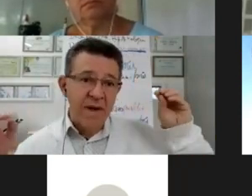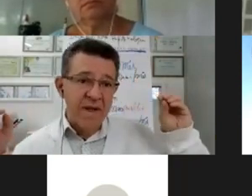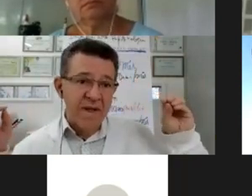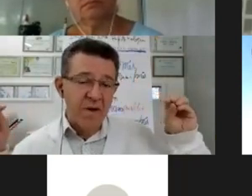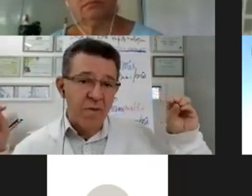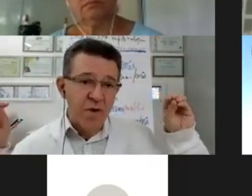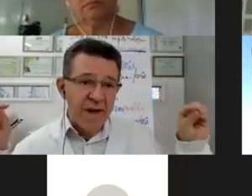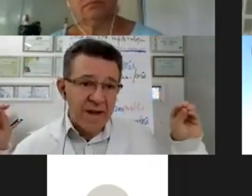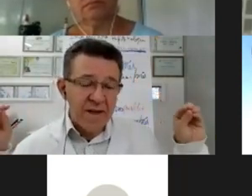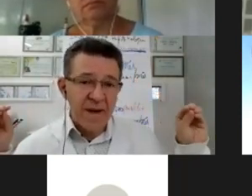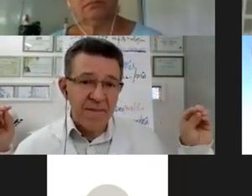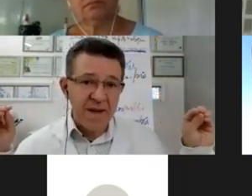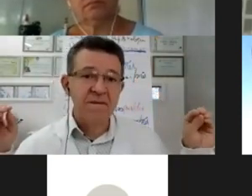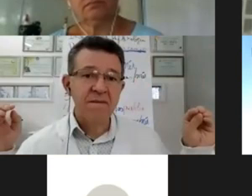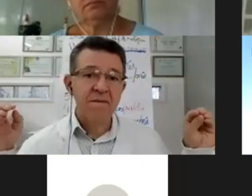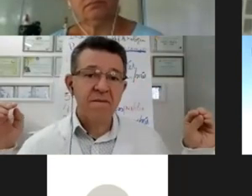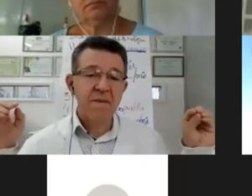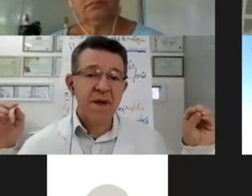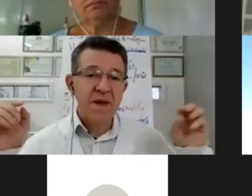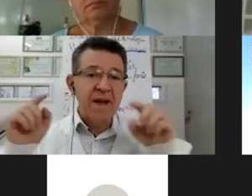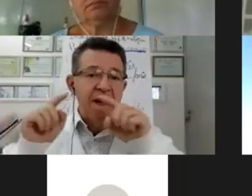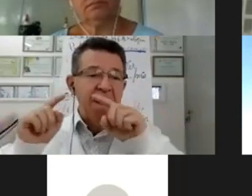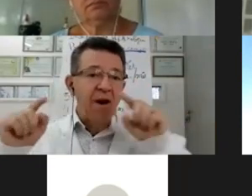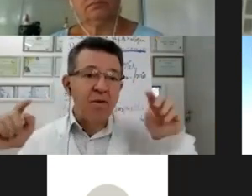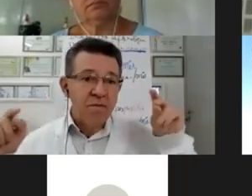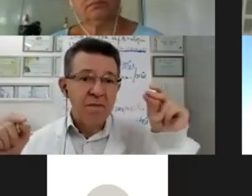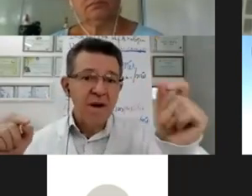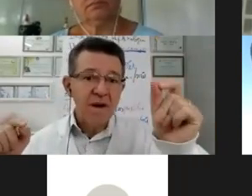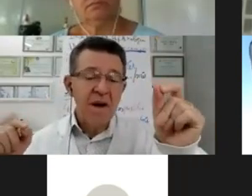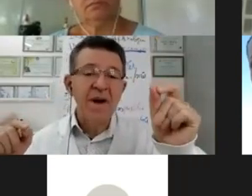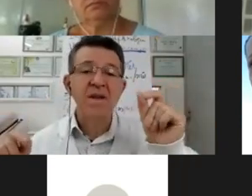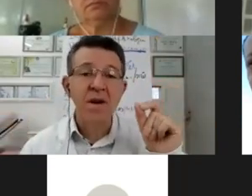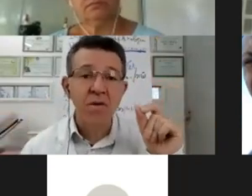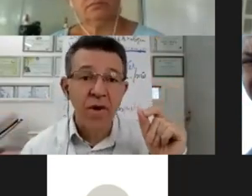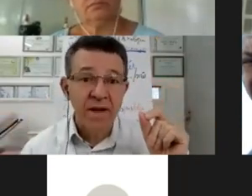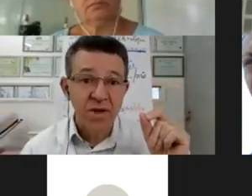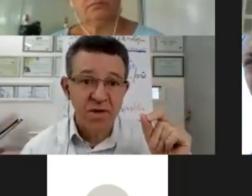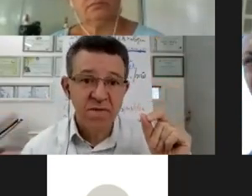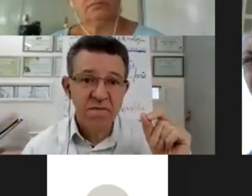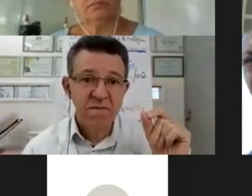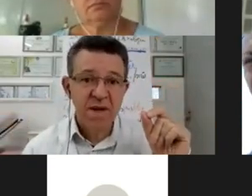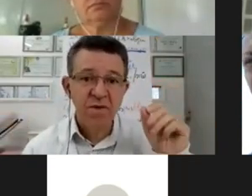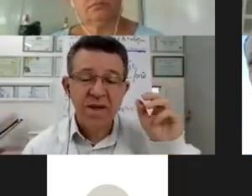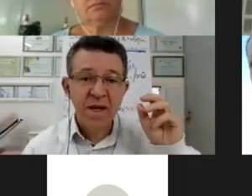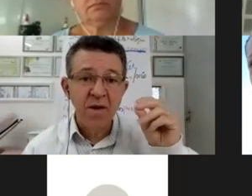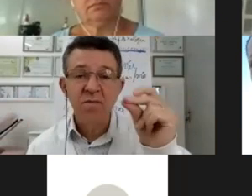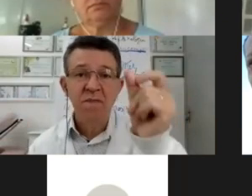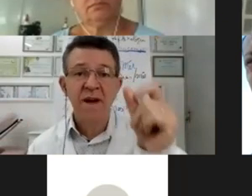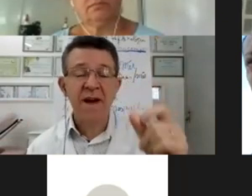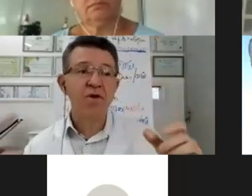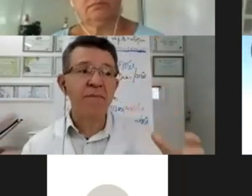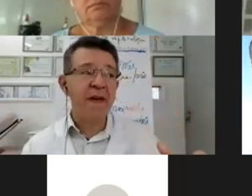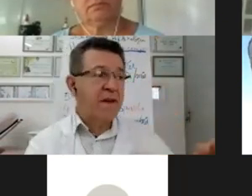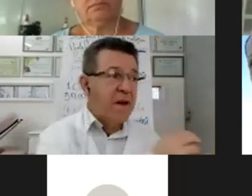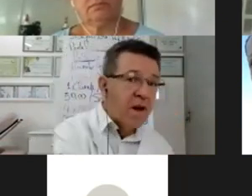Aquilo que somatiza como doença para mim, ela não... Amanheceu doente. A doença não...